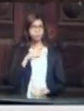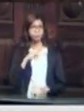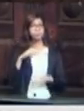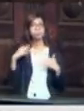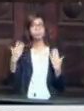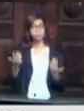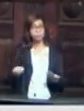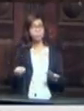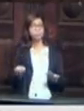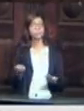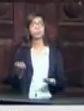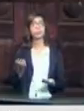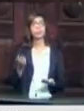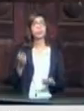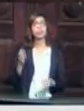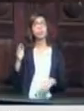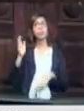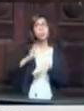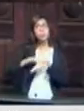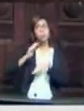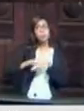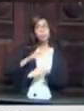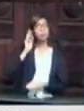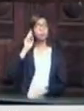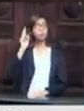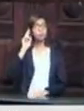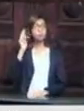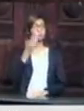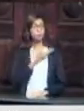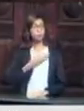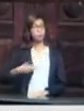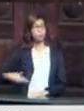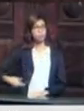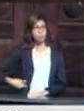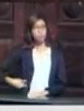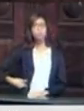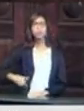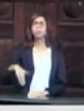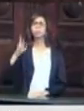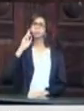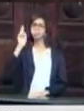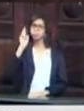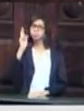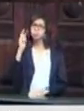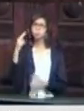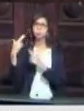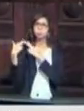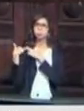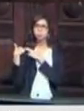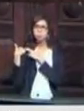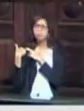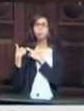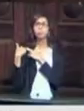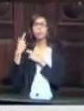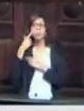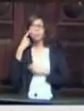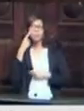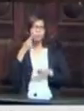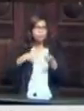Então, cabe ao governo responsável por